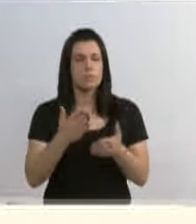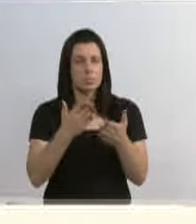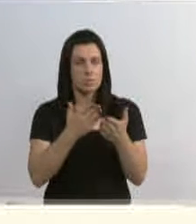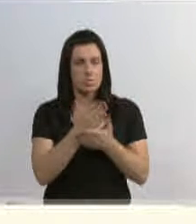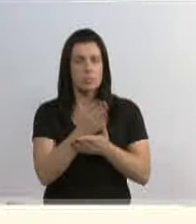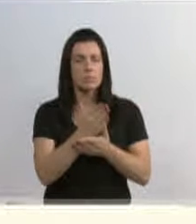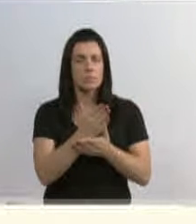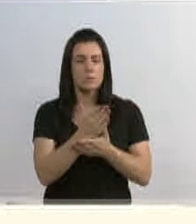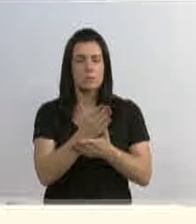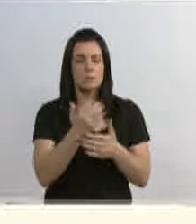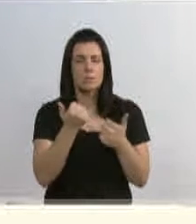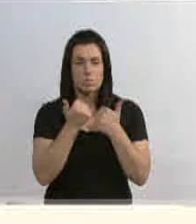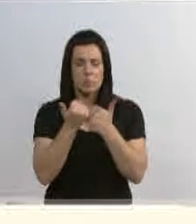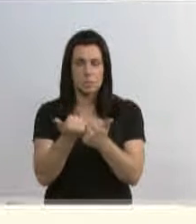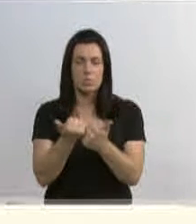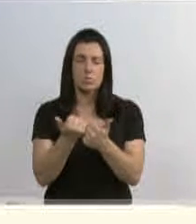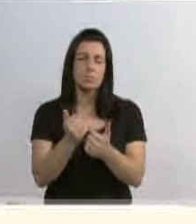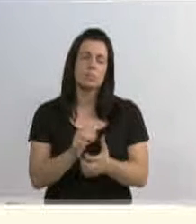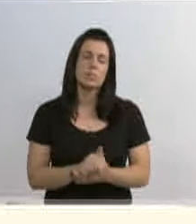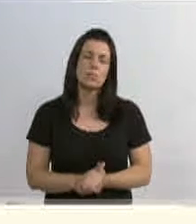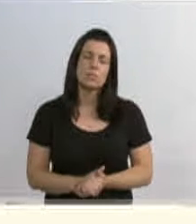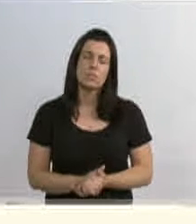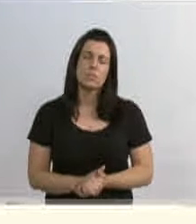Aprovado. E a diretoria legislativa?